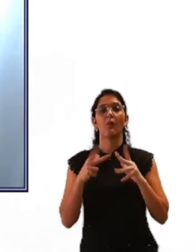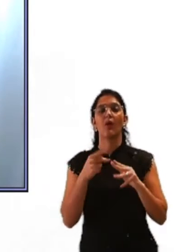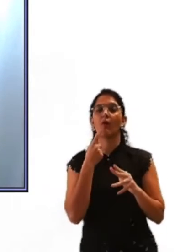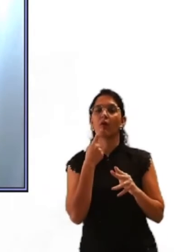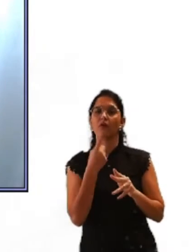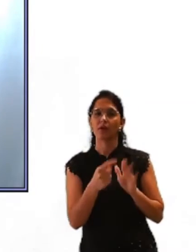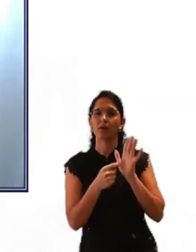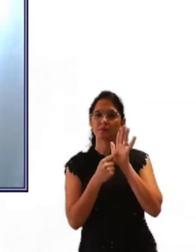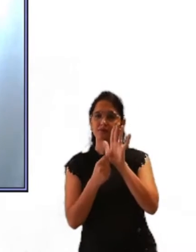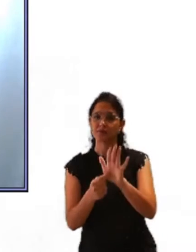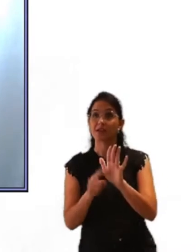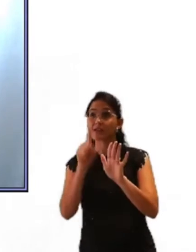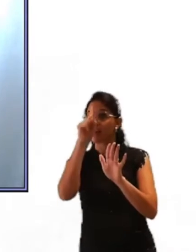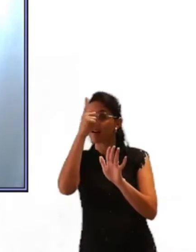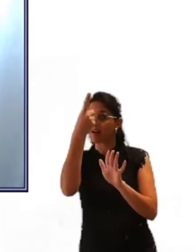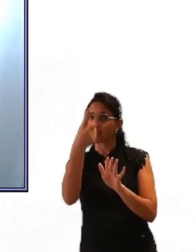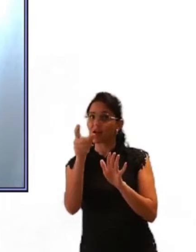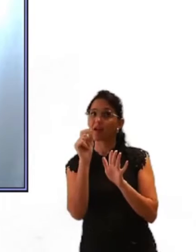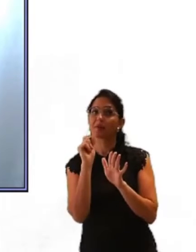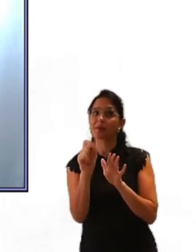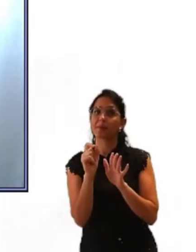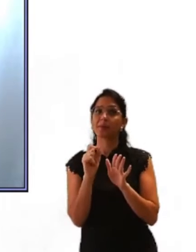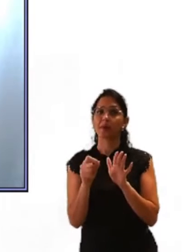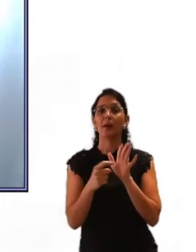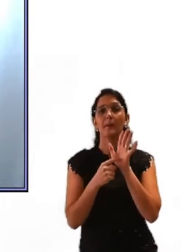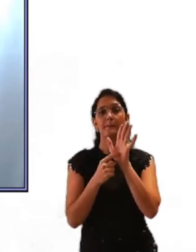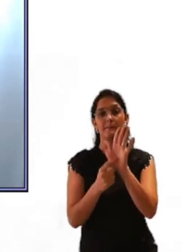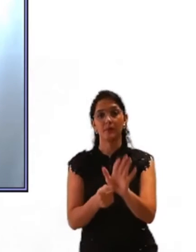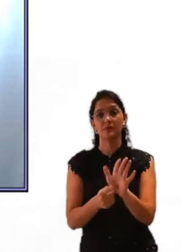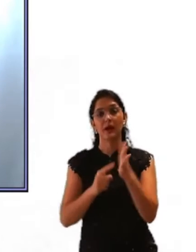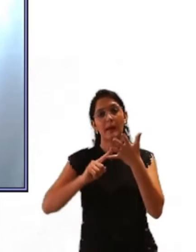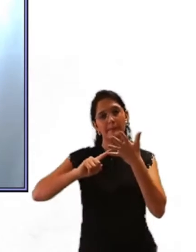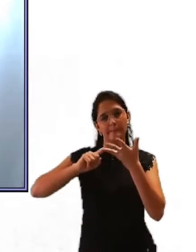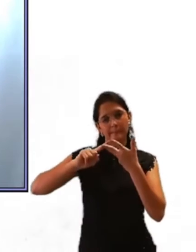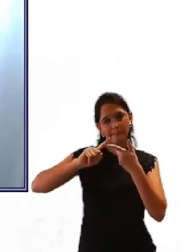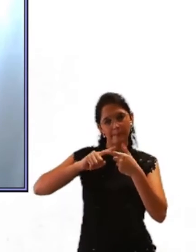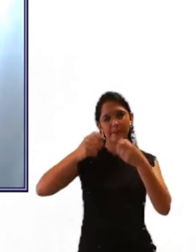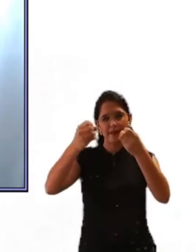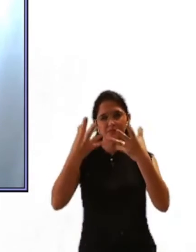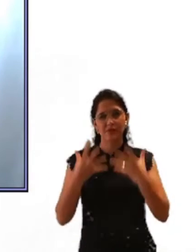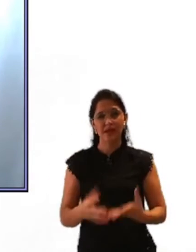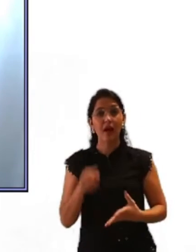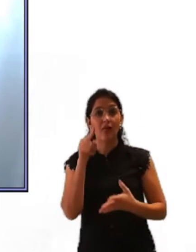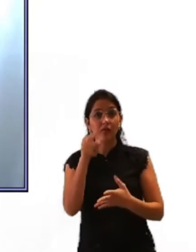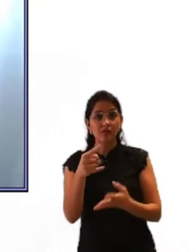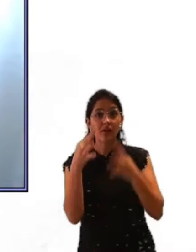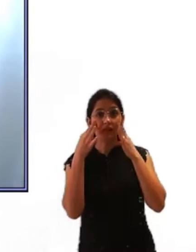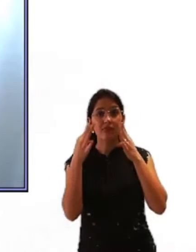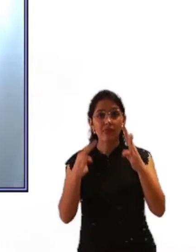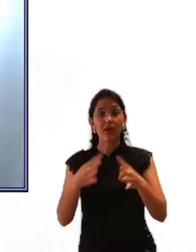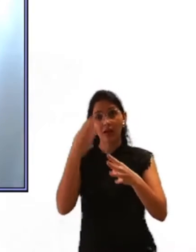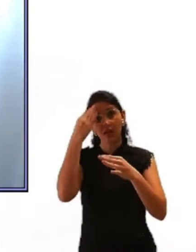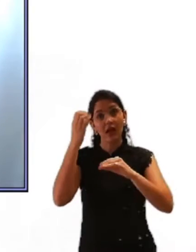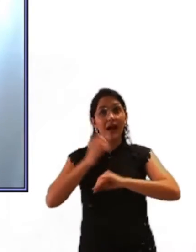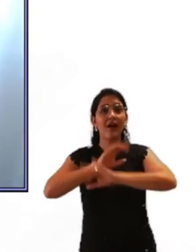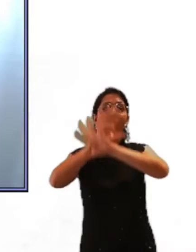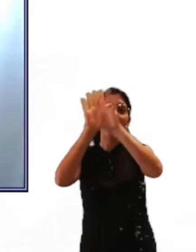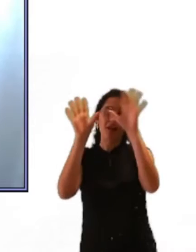sem, logicamente, nenhuma pretensão de esgotar o tema, mas trazendo para vocês visões, né,